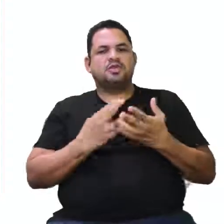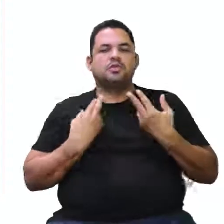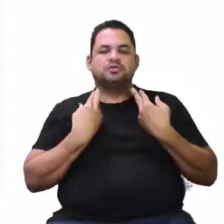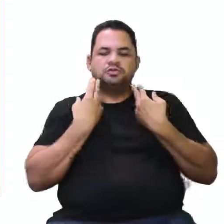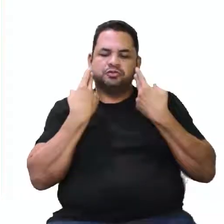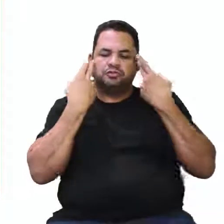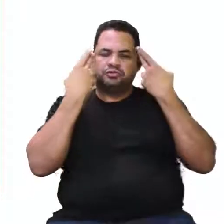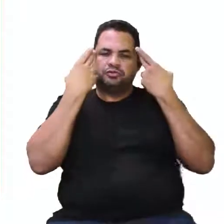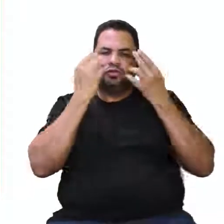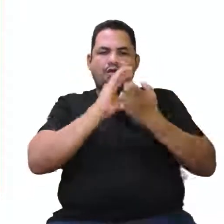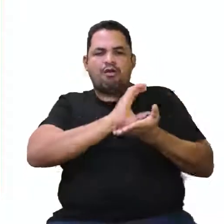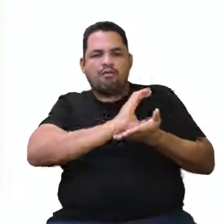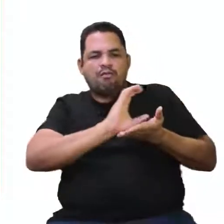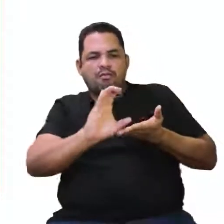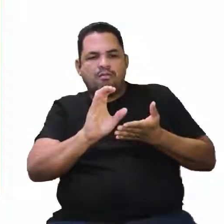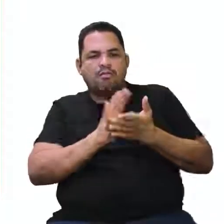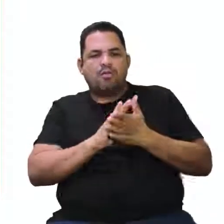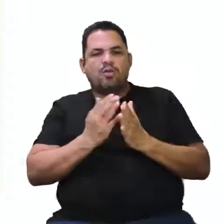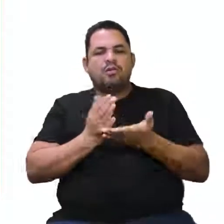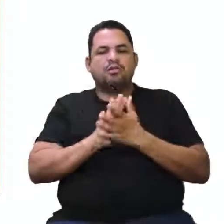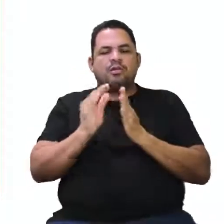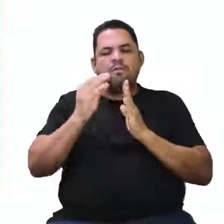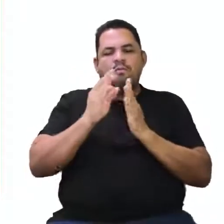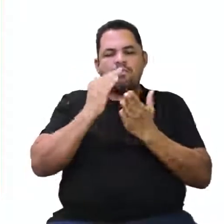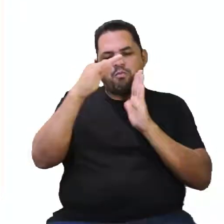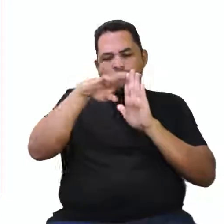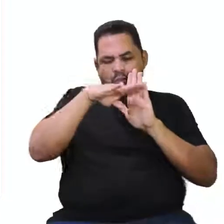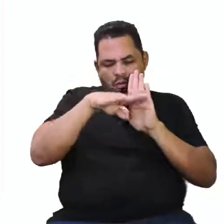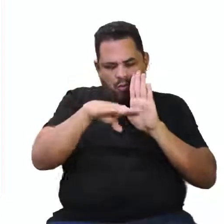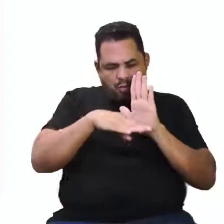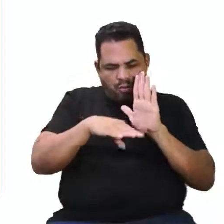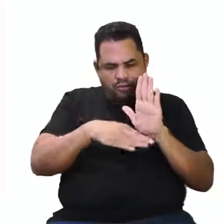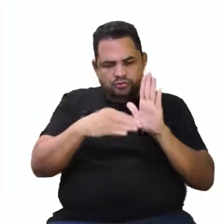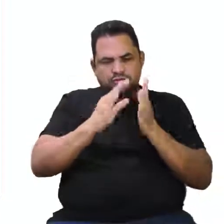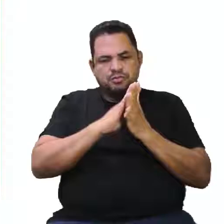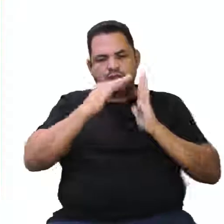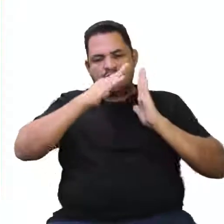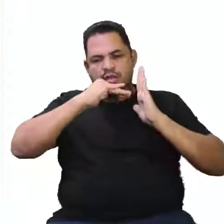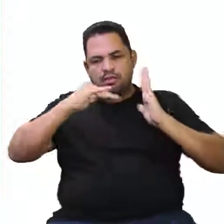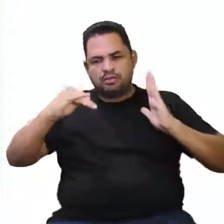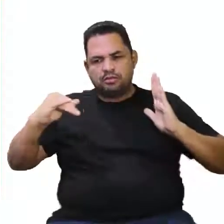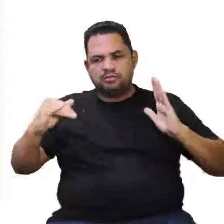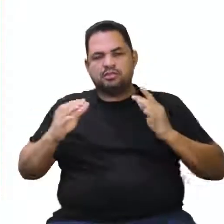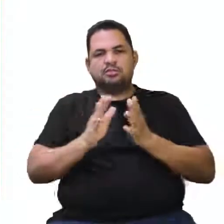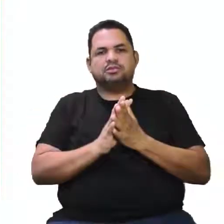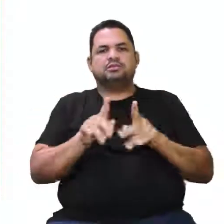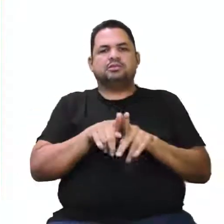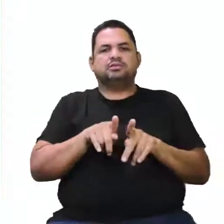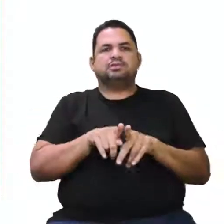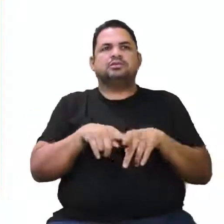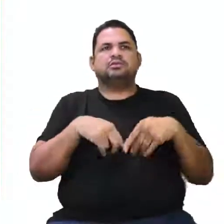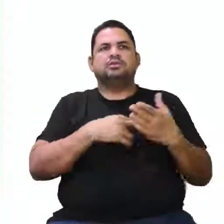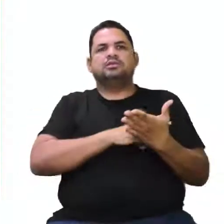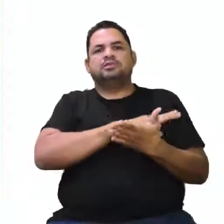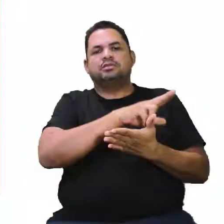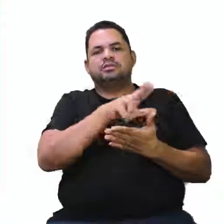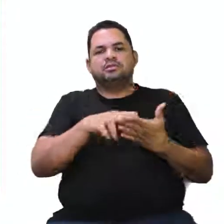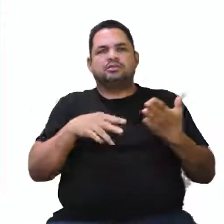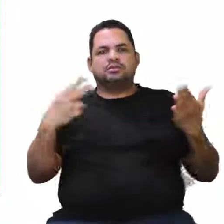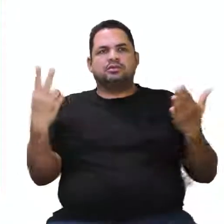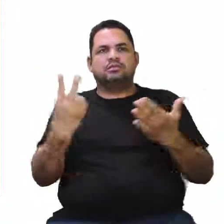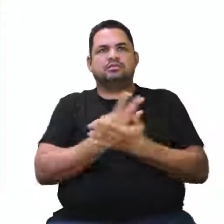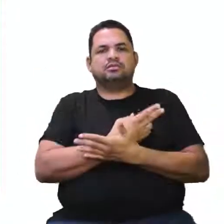Os investimentos, os procedimentos estéticos. Isso está muito em alta, né? A gente tem tido aí muitos